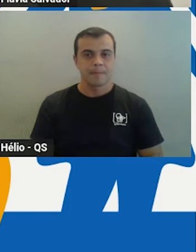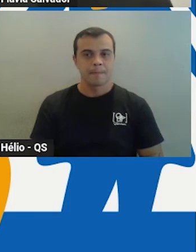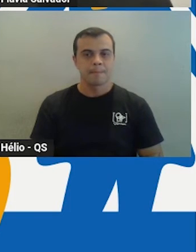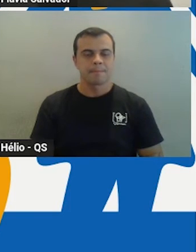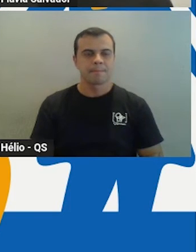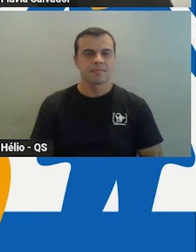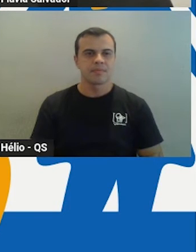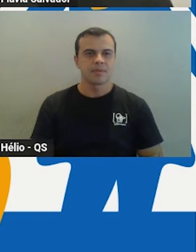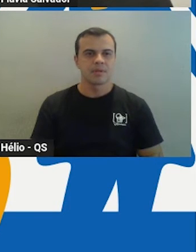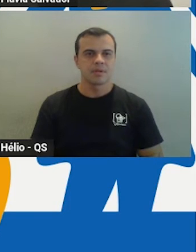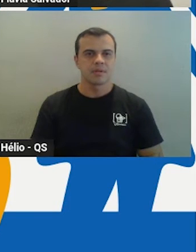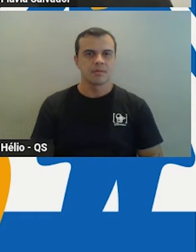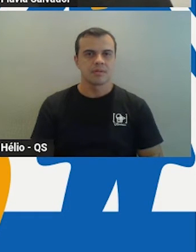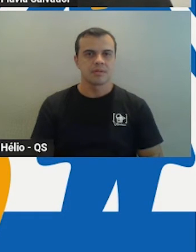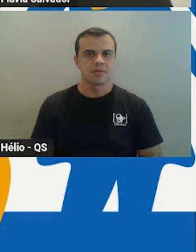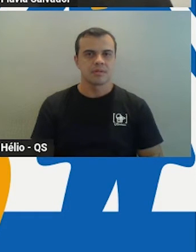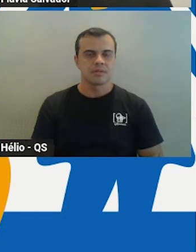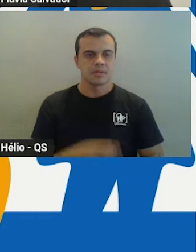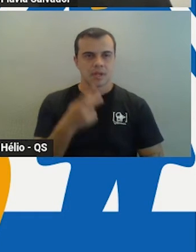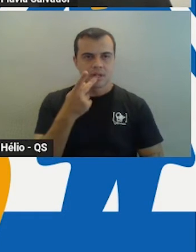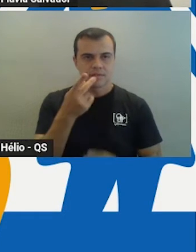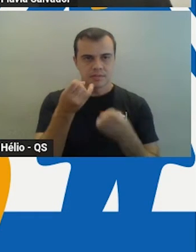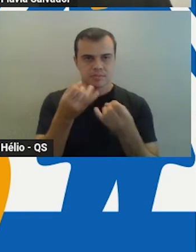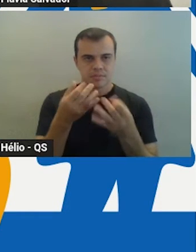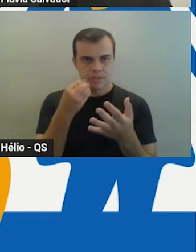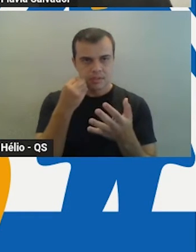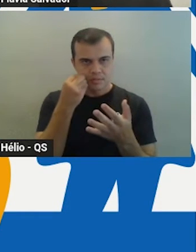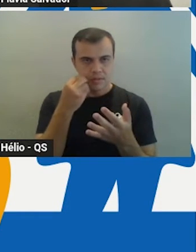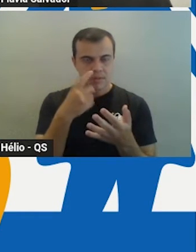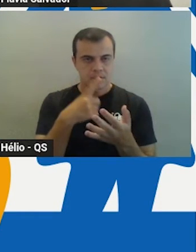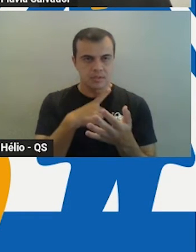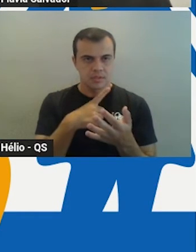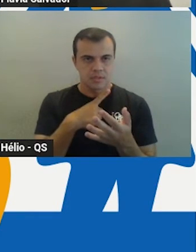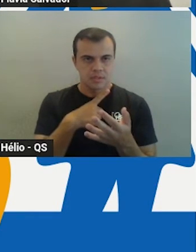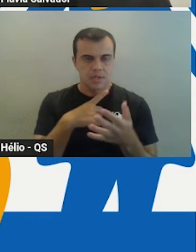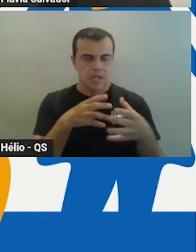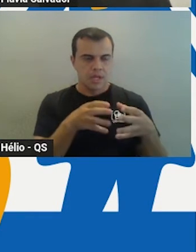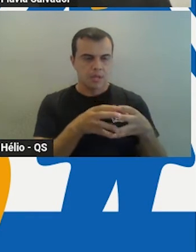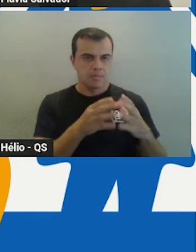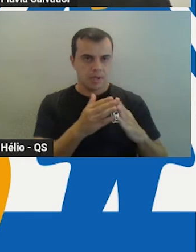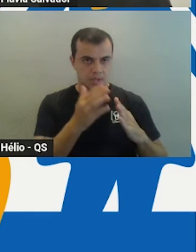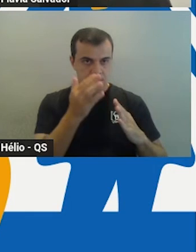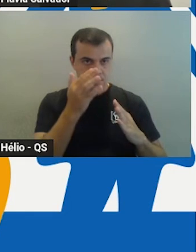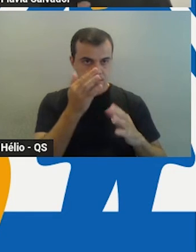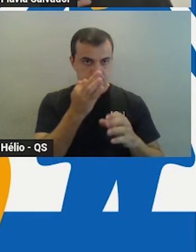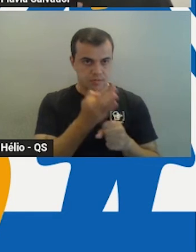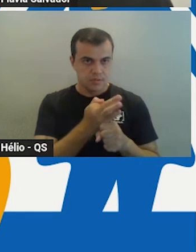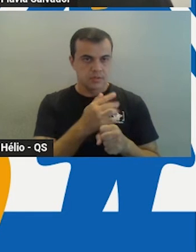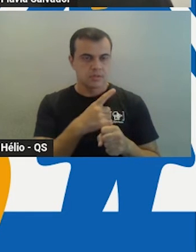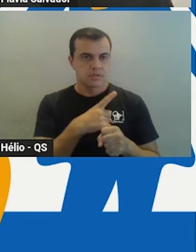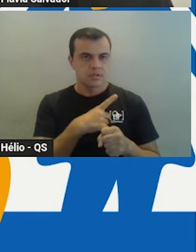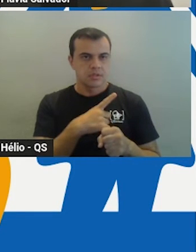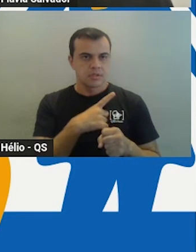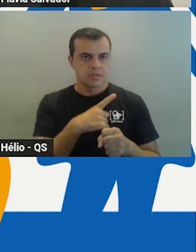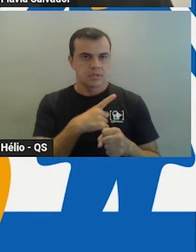Mas estava falando de uma experiência, eu com a equipe da Casa Fiat, a gente passou